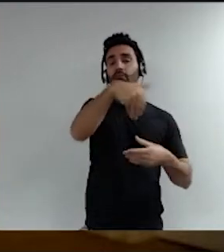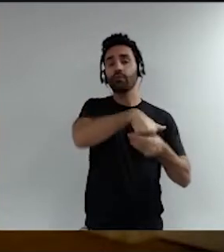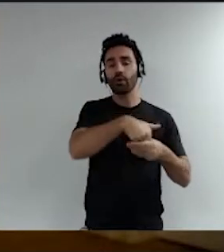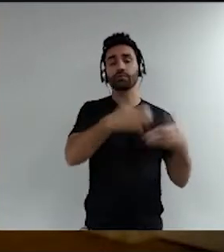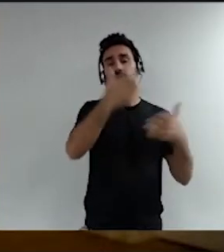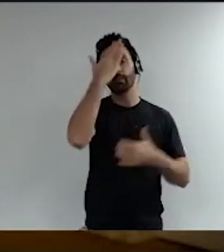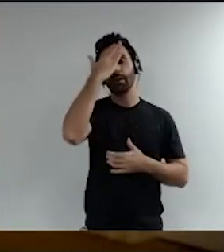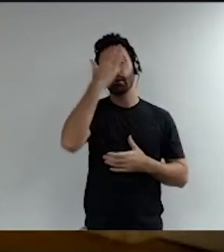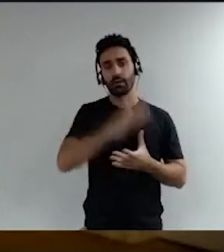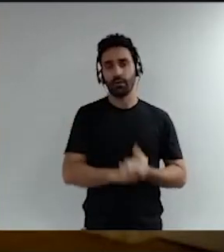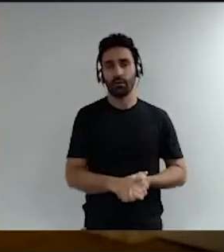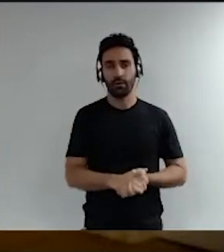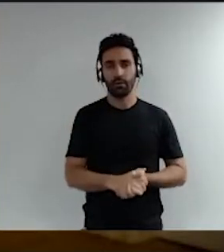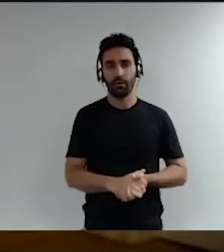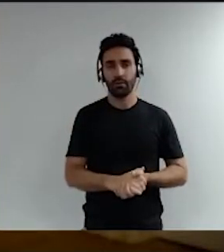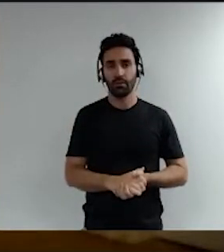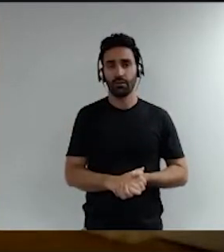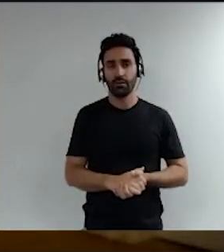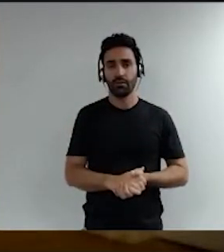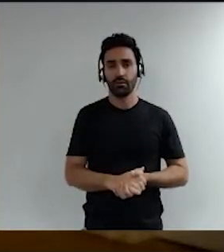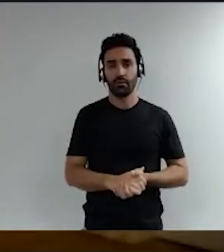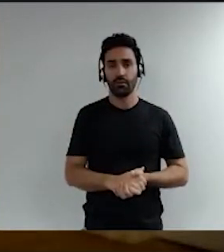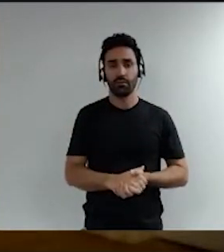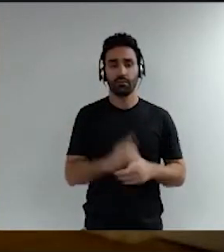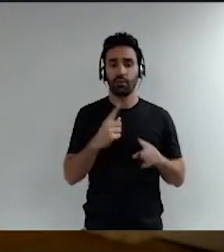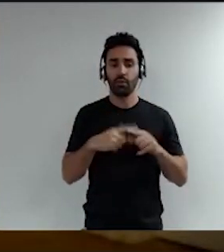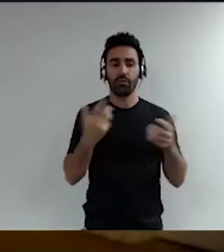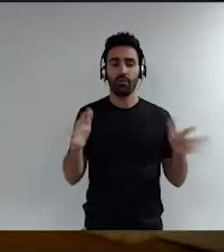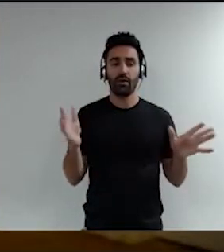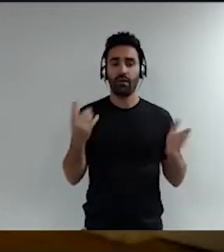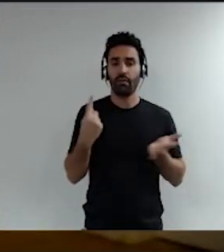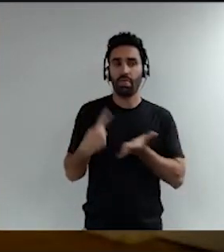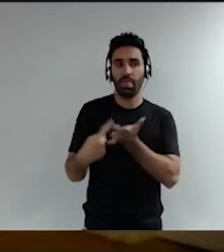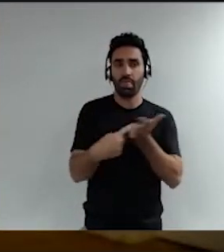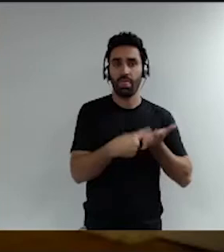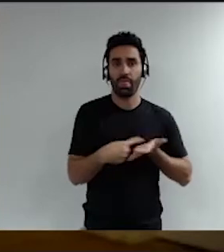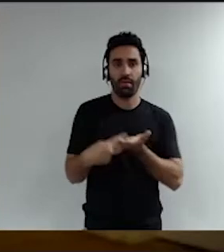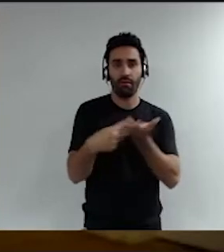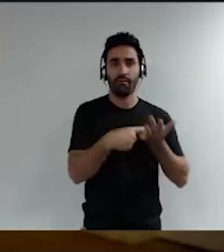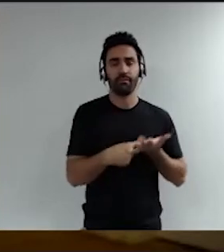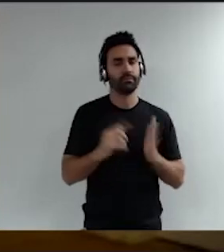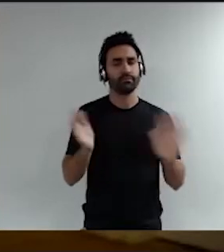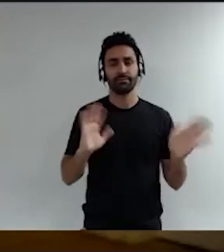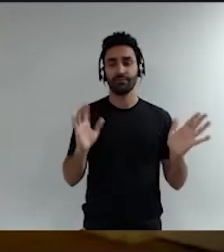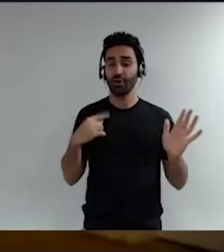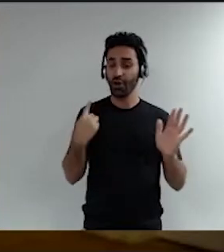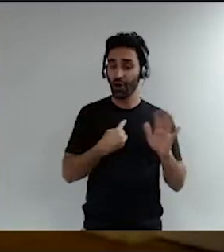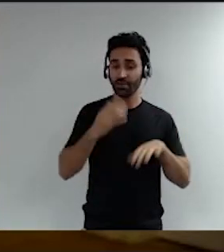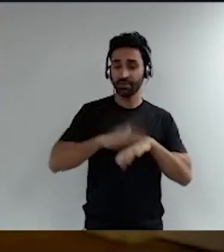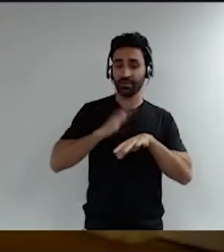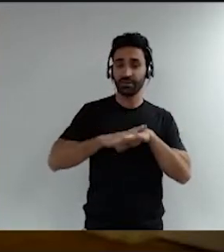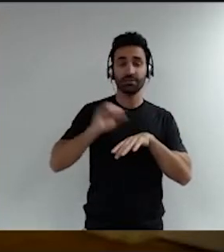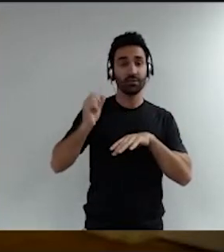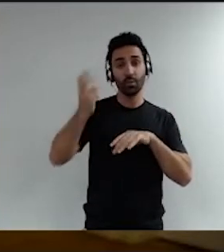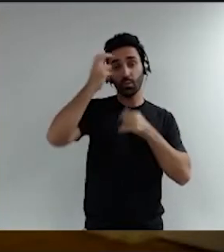Dar-nos a ideia de combinação, de conluio. É a nossa cultura.